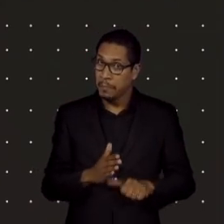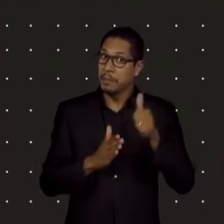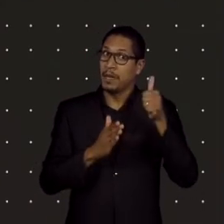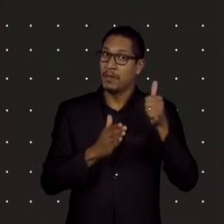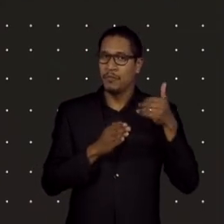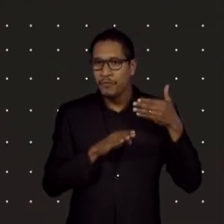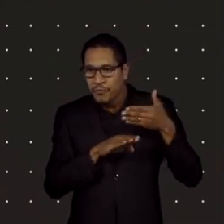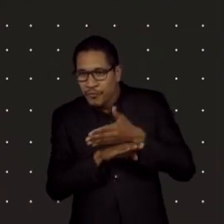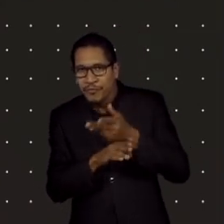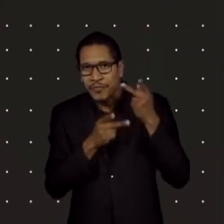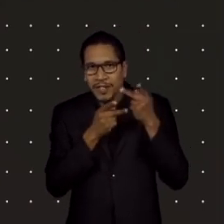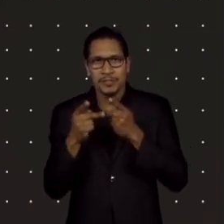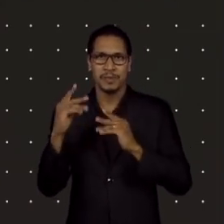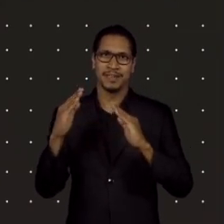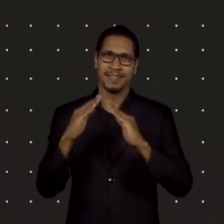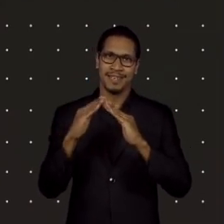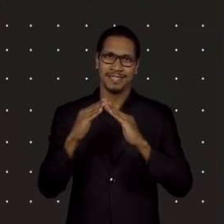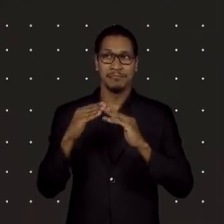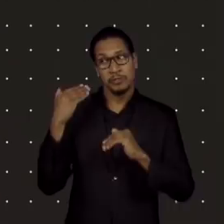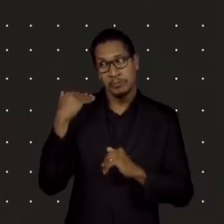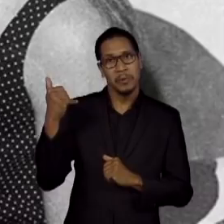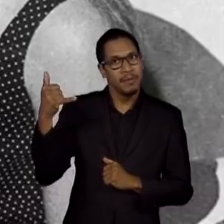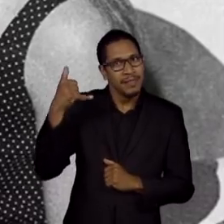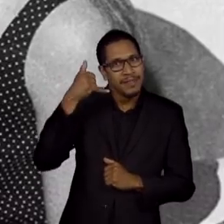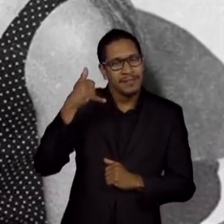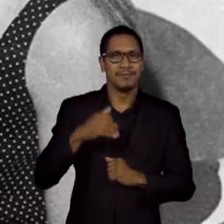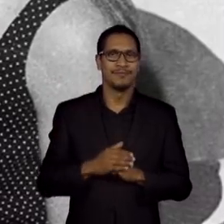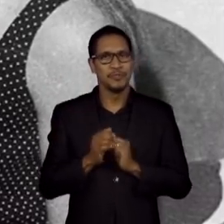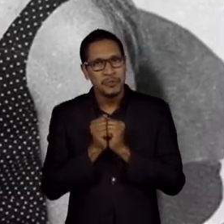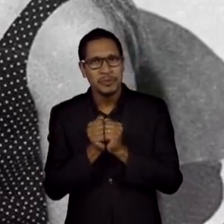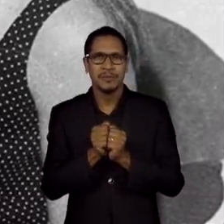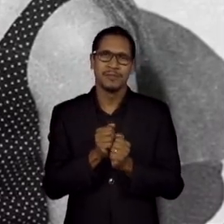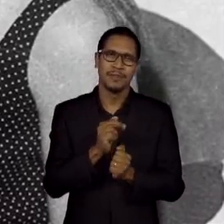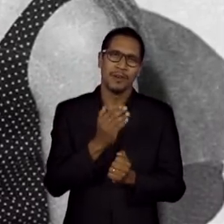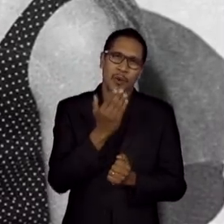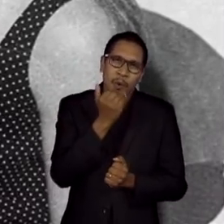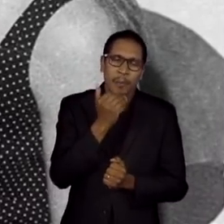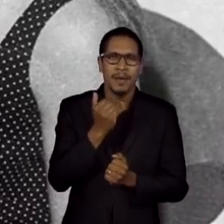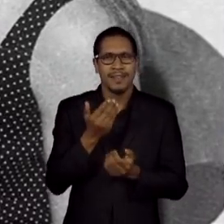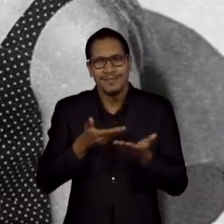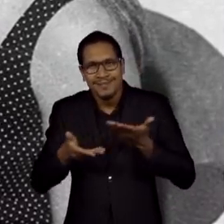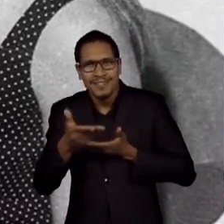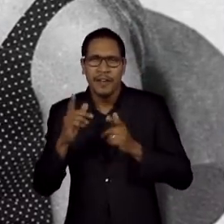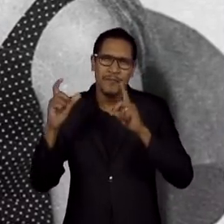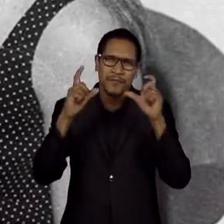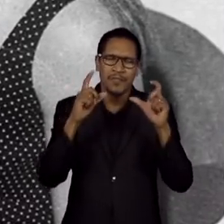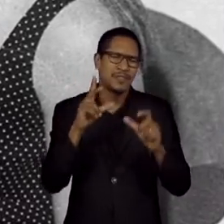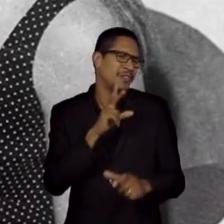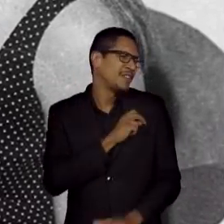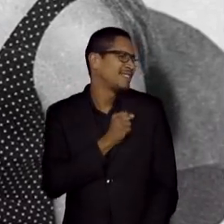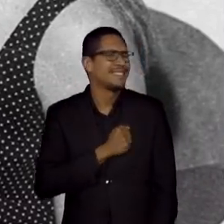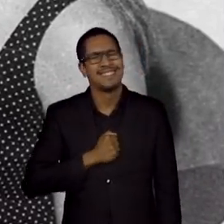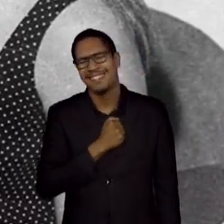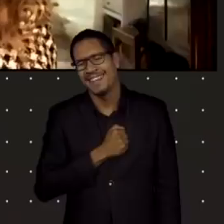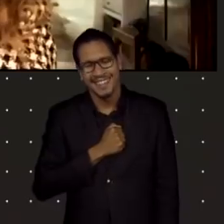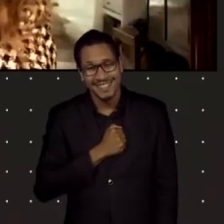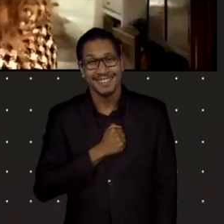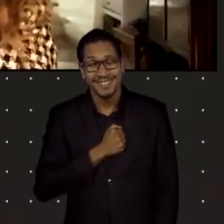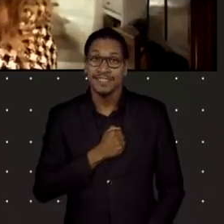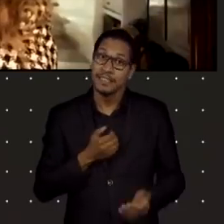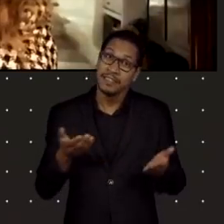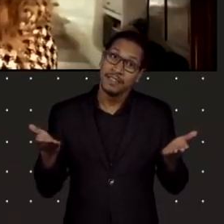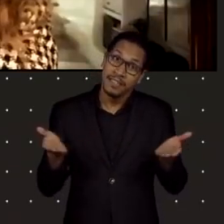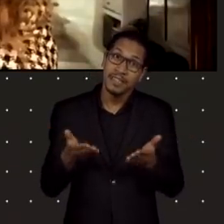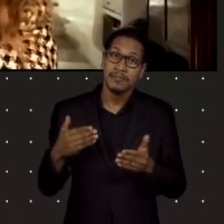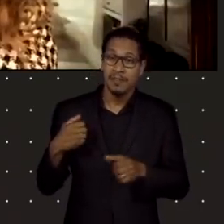Você ligou para mim, eu fui almoçar com você, tiramos fotos, que saudade. E agora, já no passar